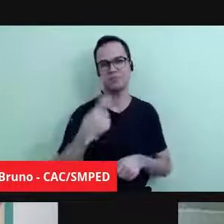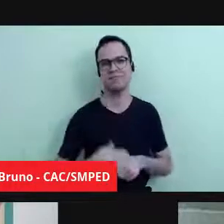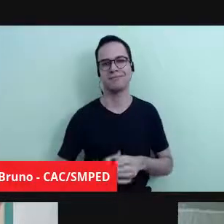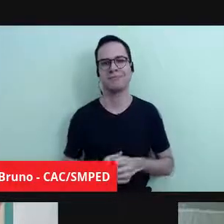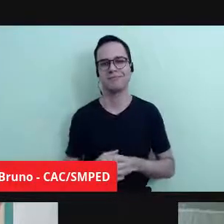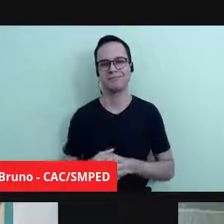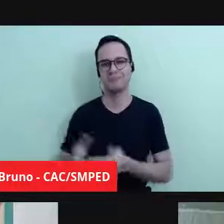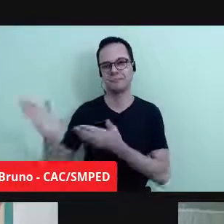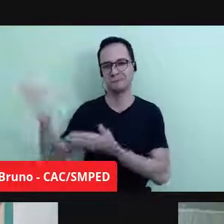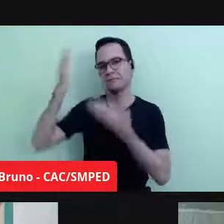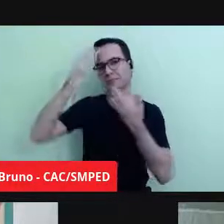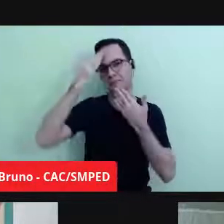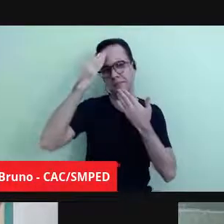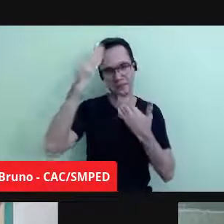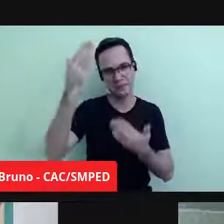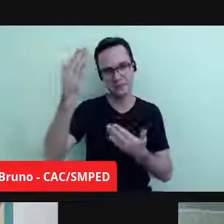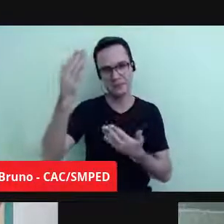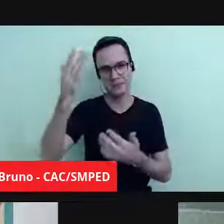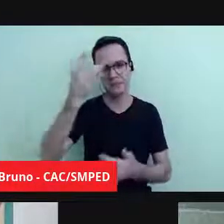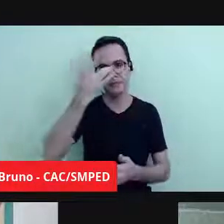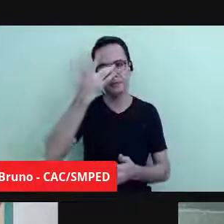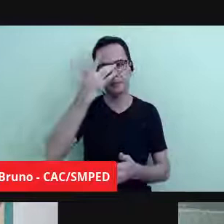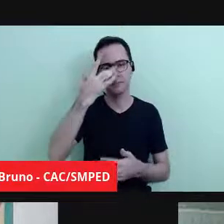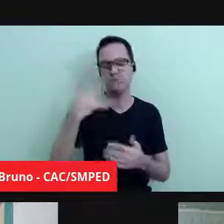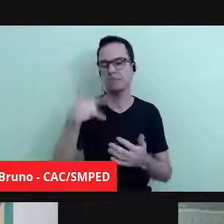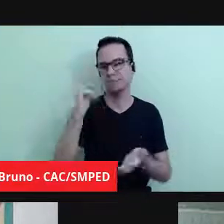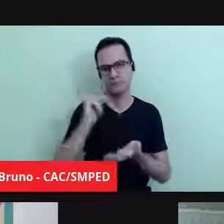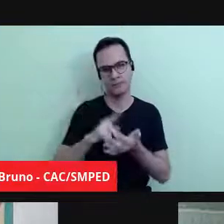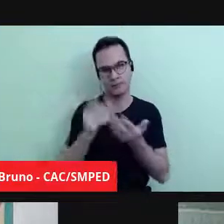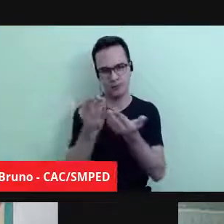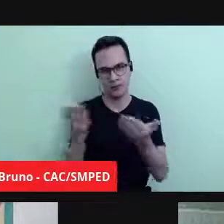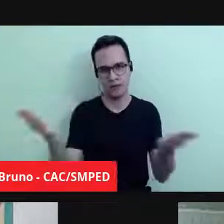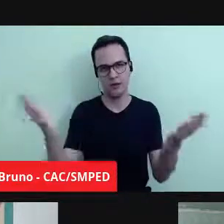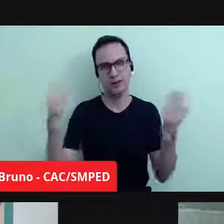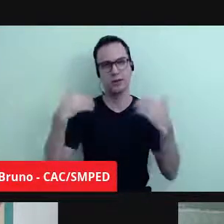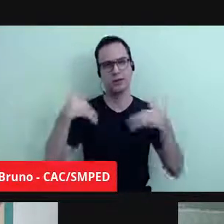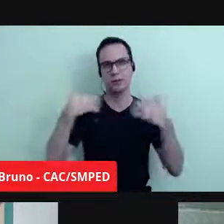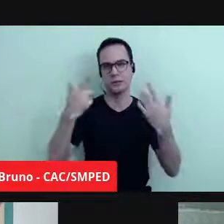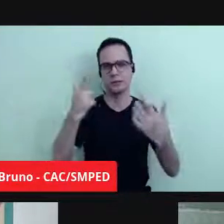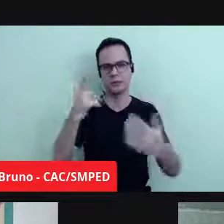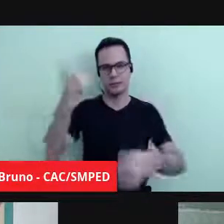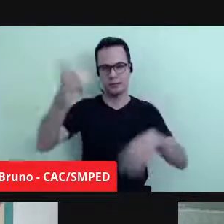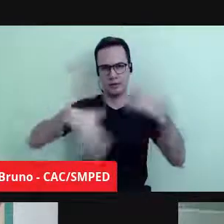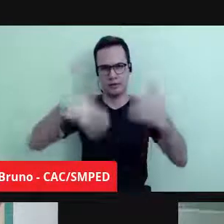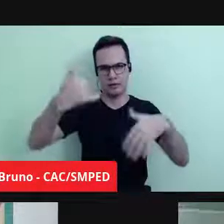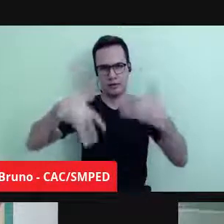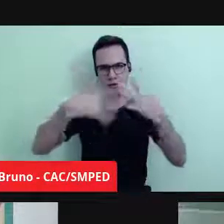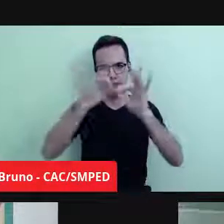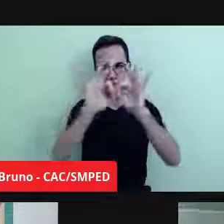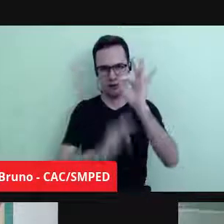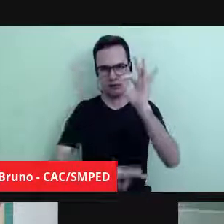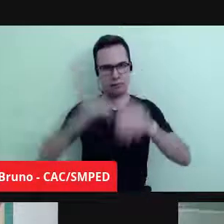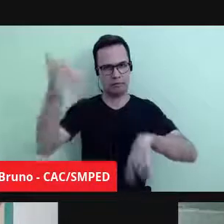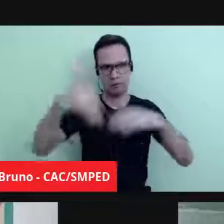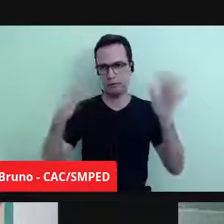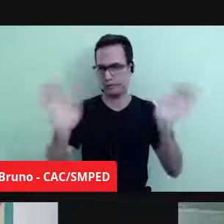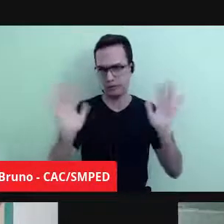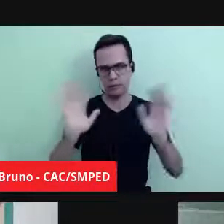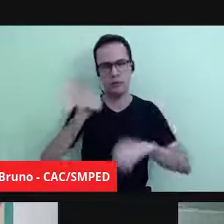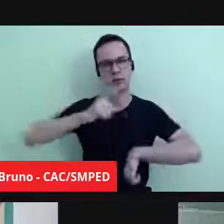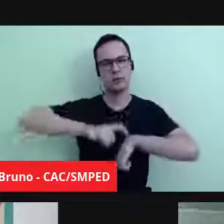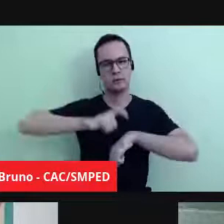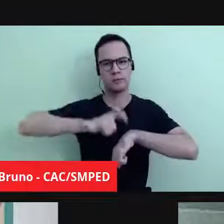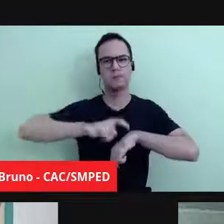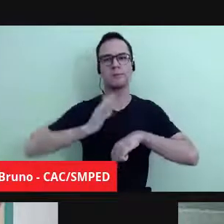Eu agradeço imensamente vocês, eu não vou abrir assim, para grandes falas, porque a gente realmente está